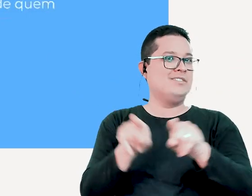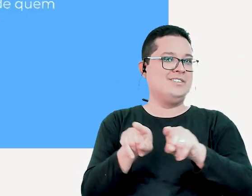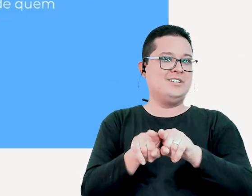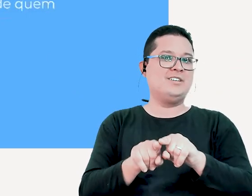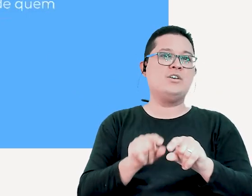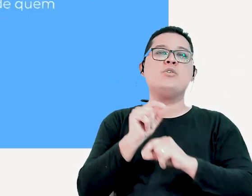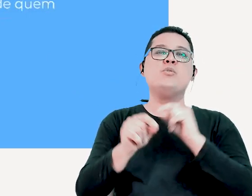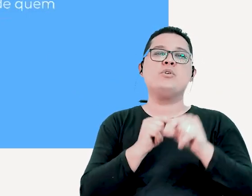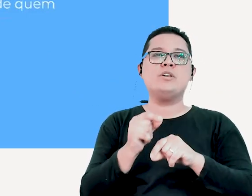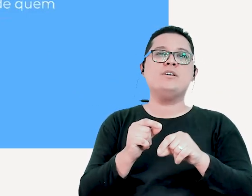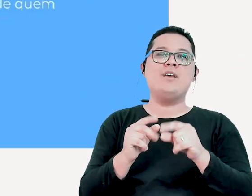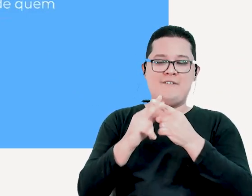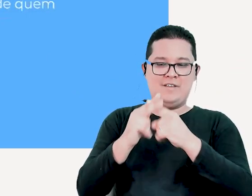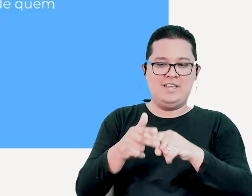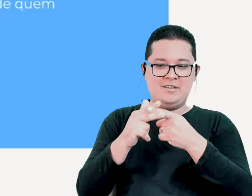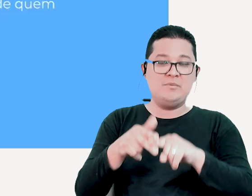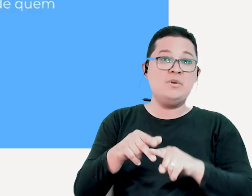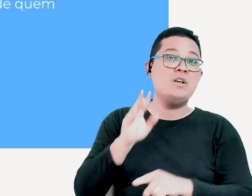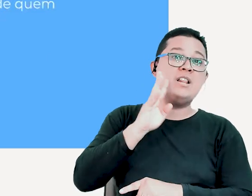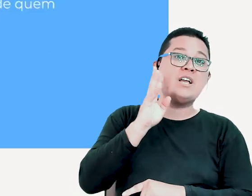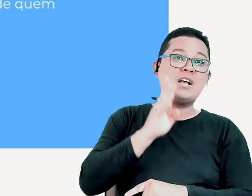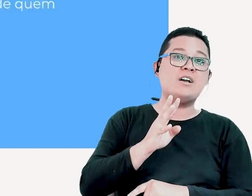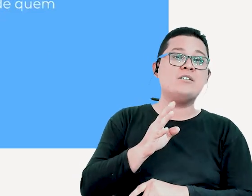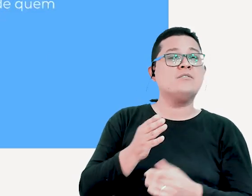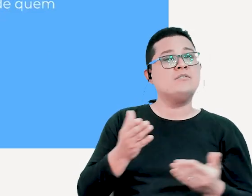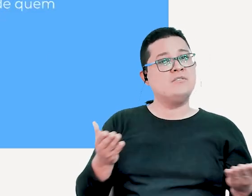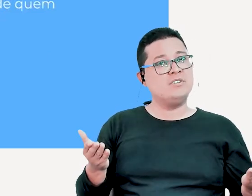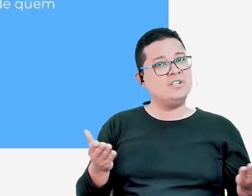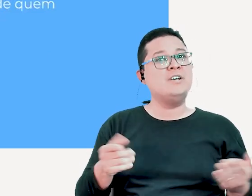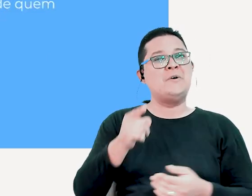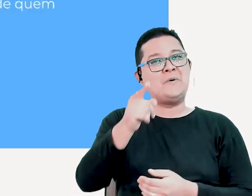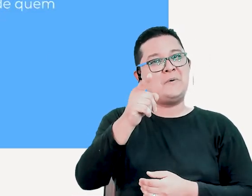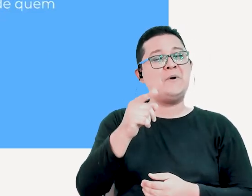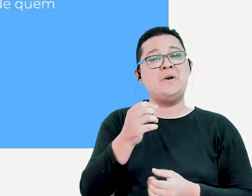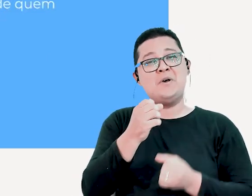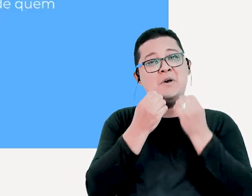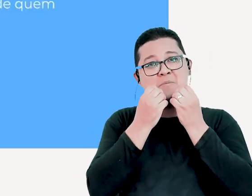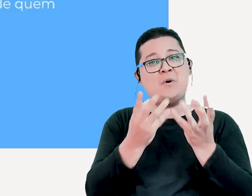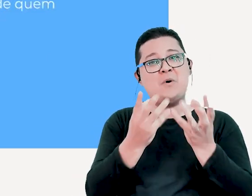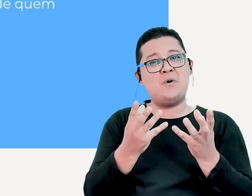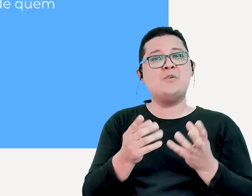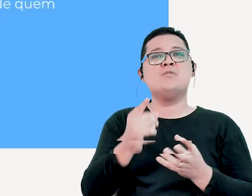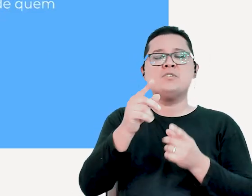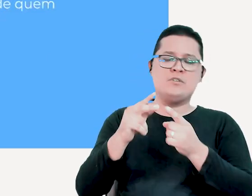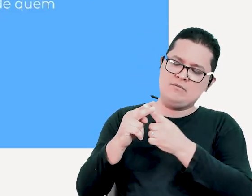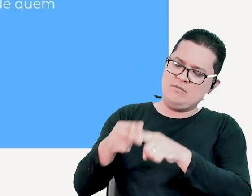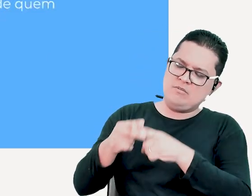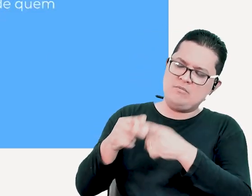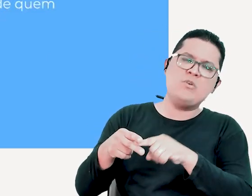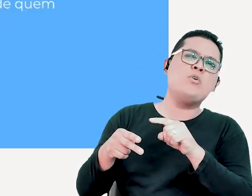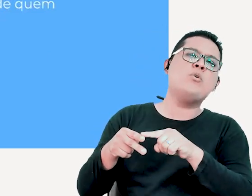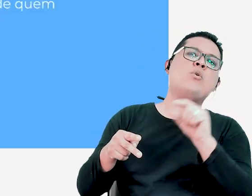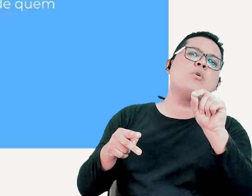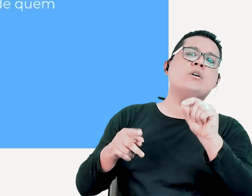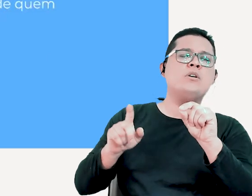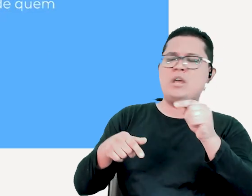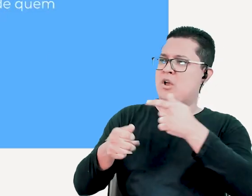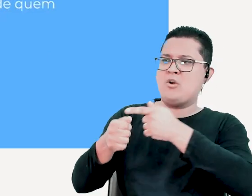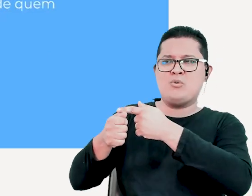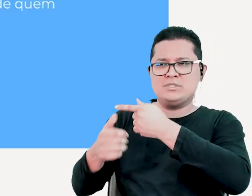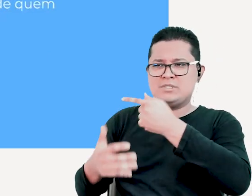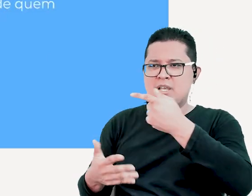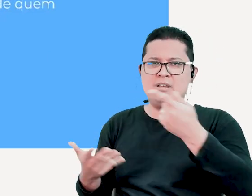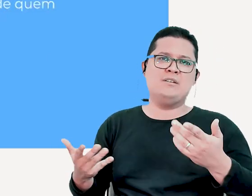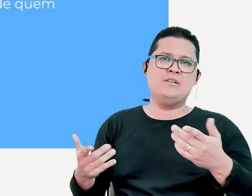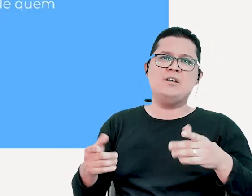bem legais. Estude ferramentas. Aqui a gente chama de ferramenta tudo que é glossário, biblioteca de template,